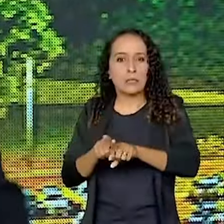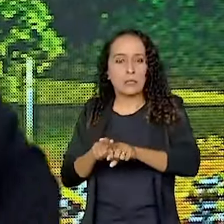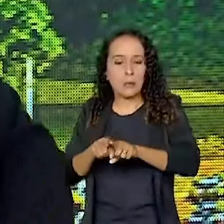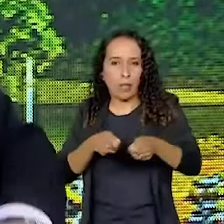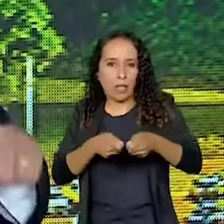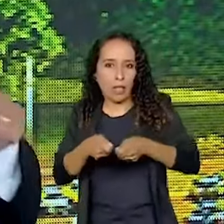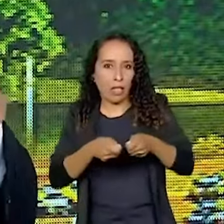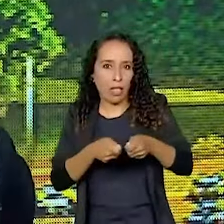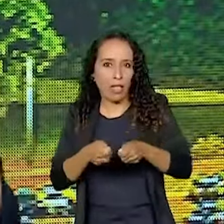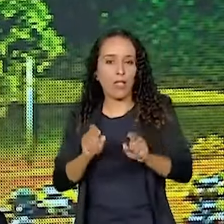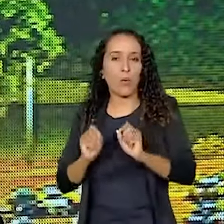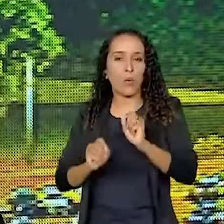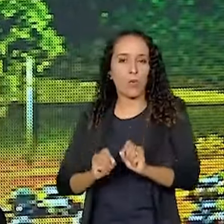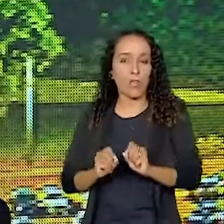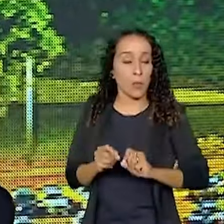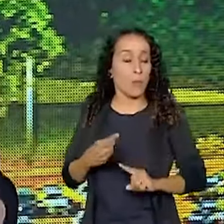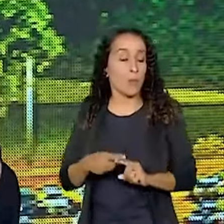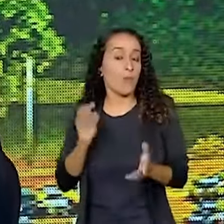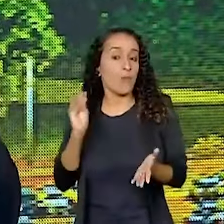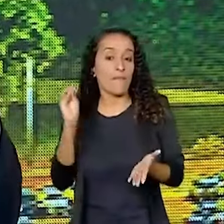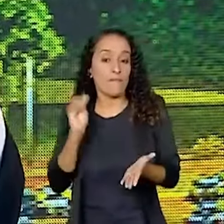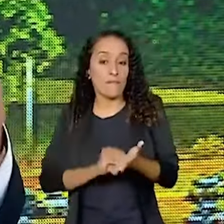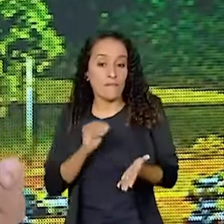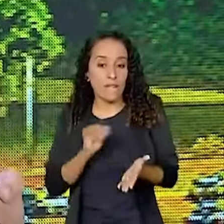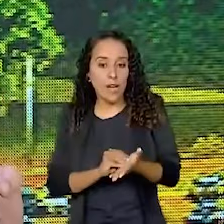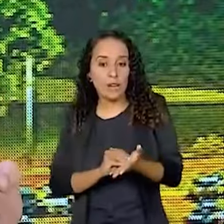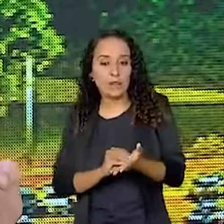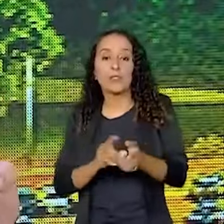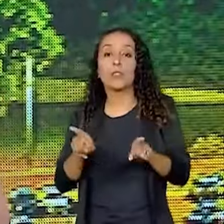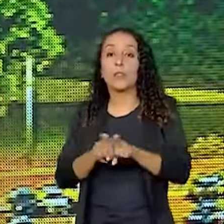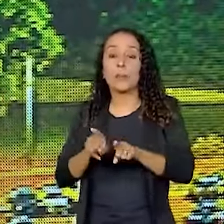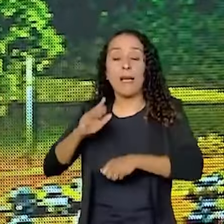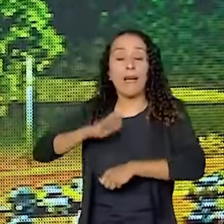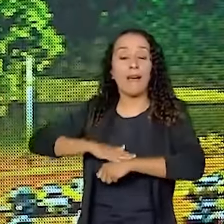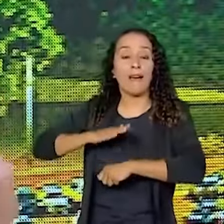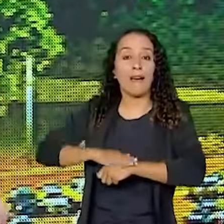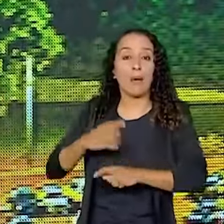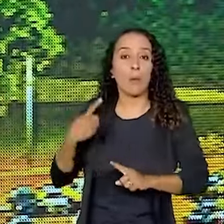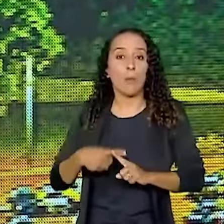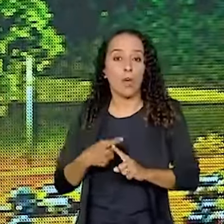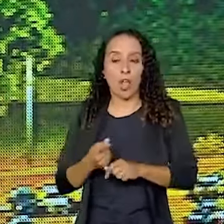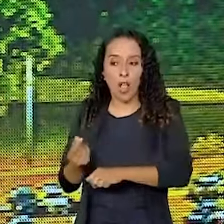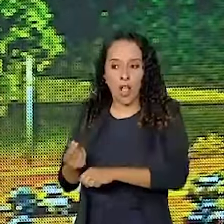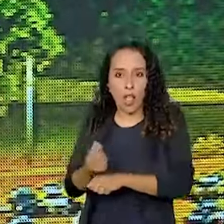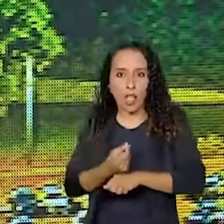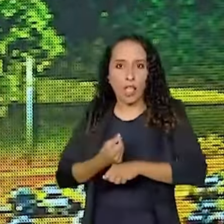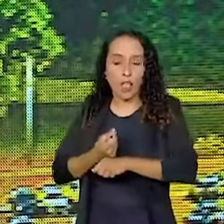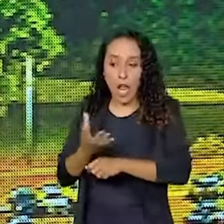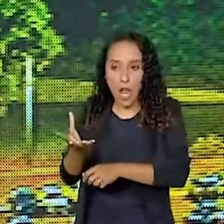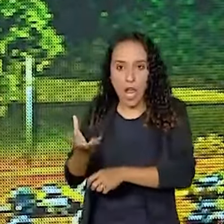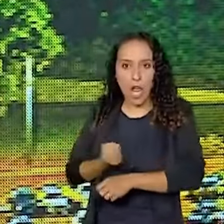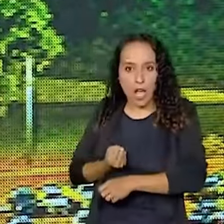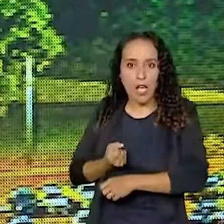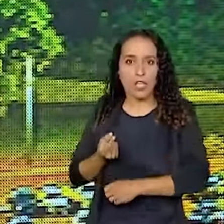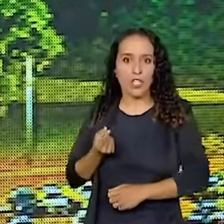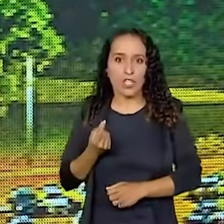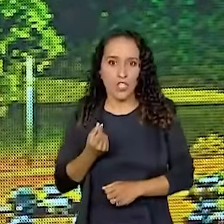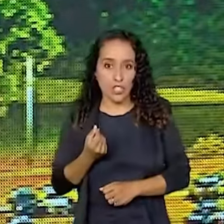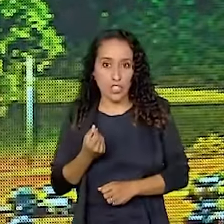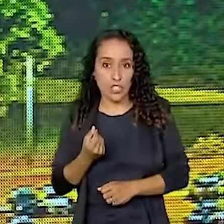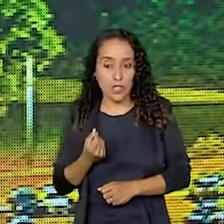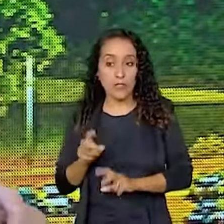Instrumentalizaram por omissão e ação, porque monetizam e ganham dinheiro